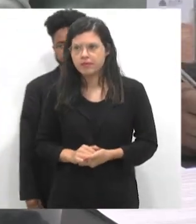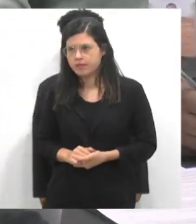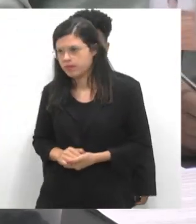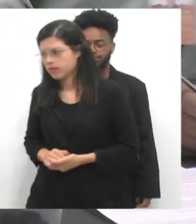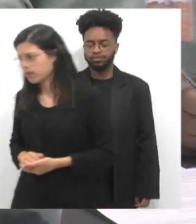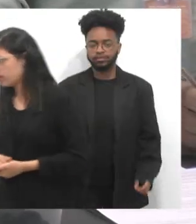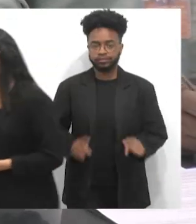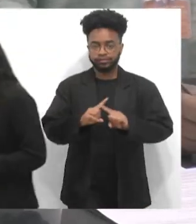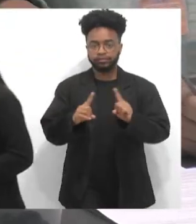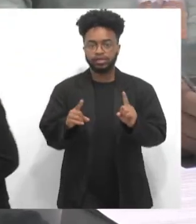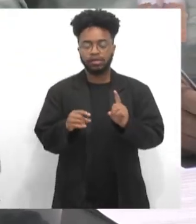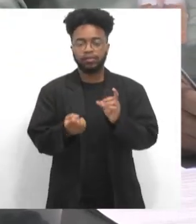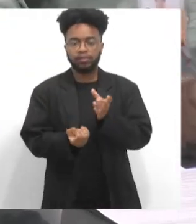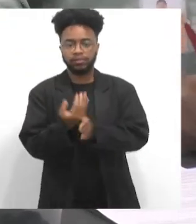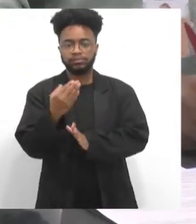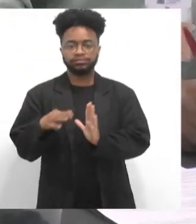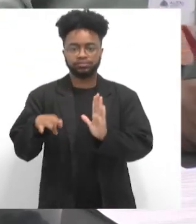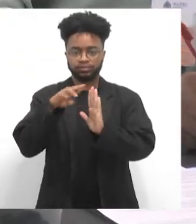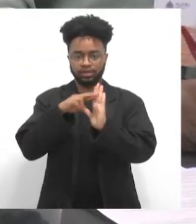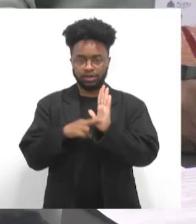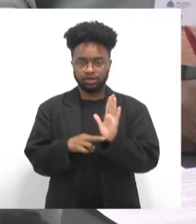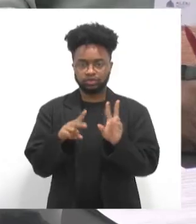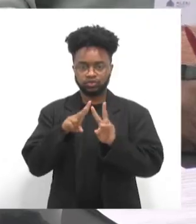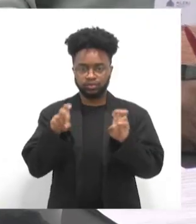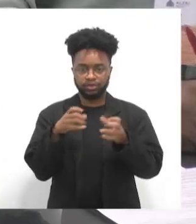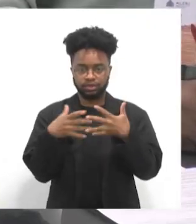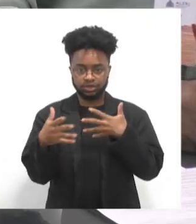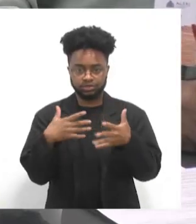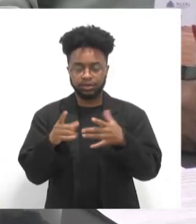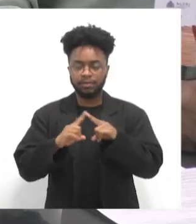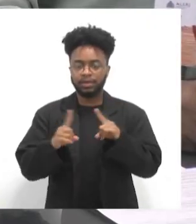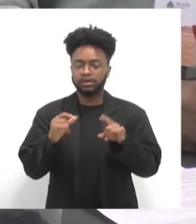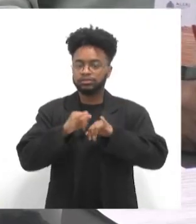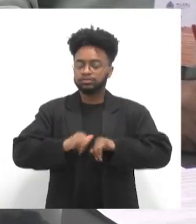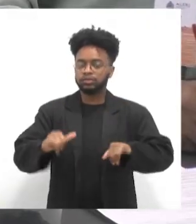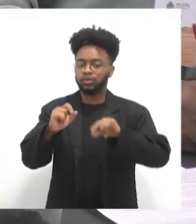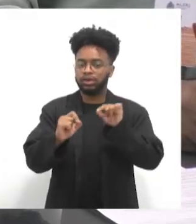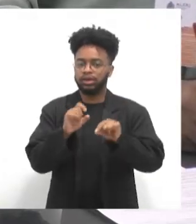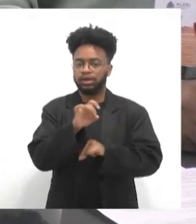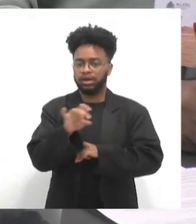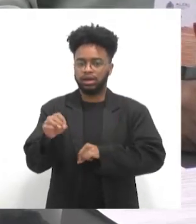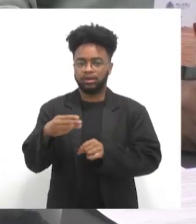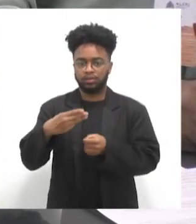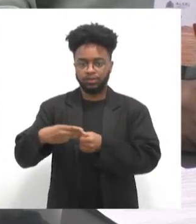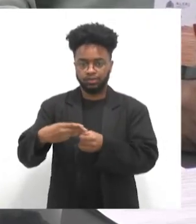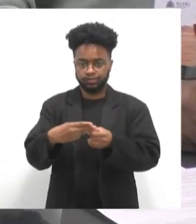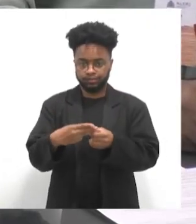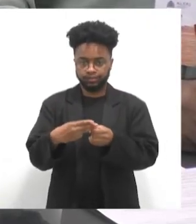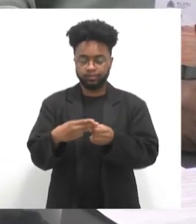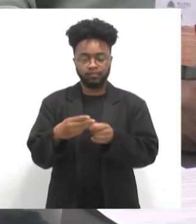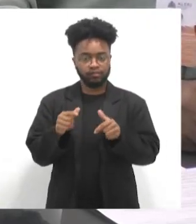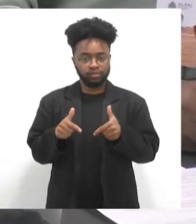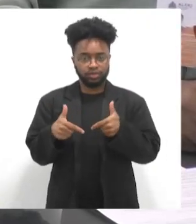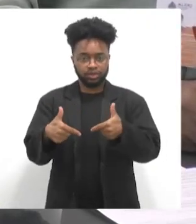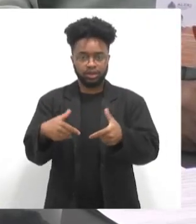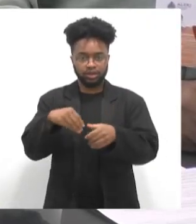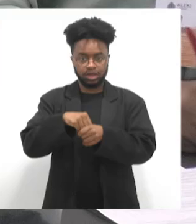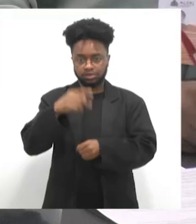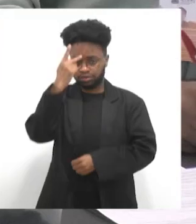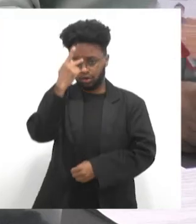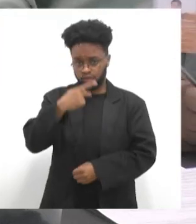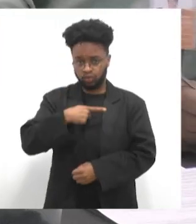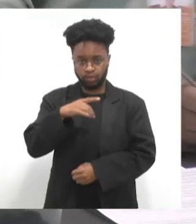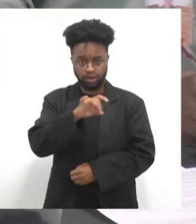Um princípio. O princípio é da transparência. E dizer que os municípios, exercendo dentro da sua